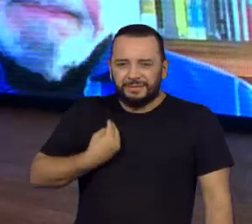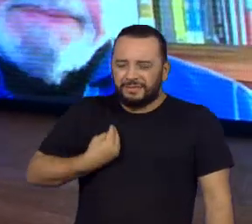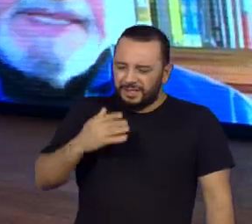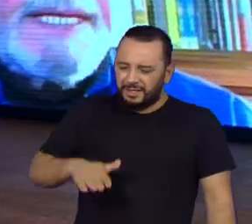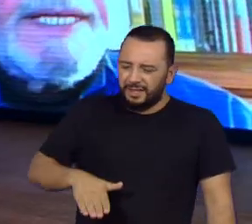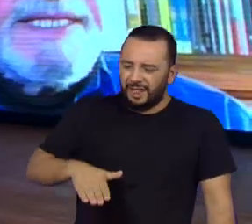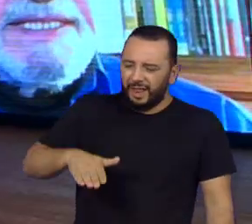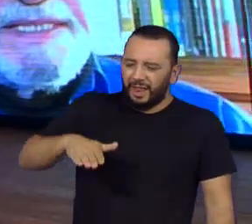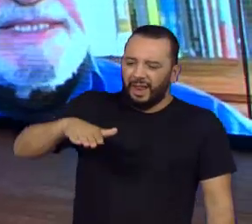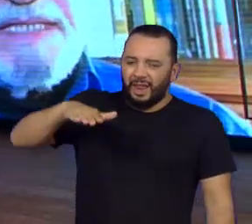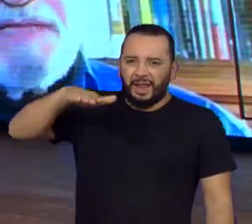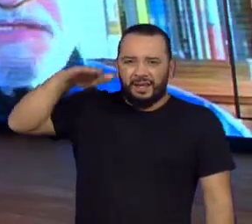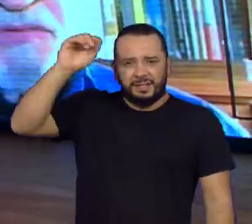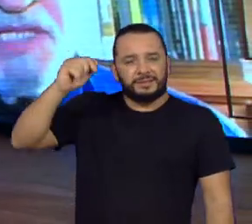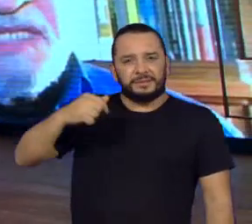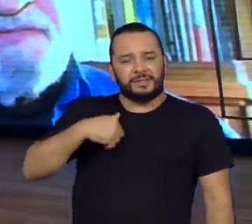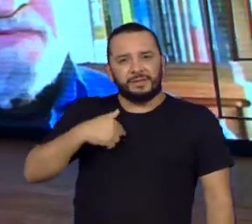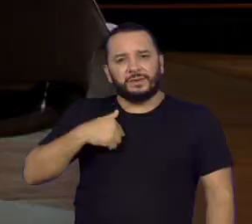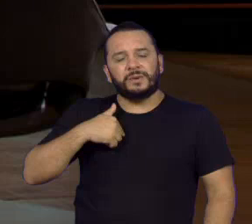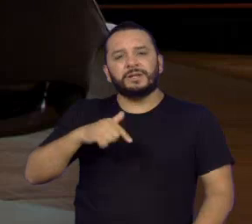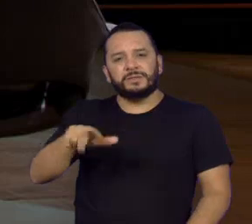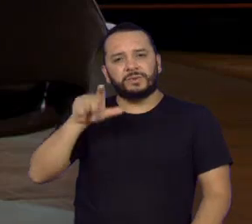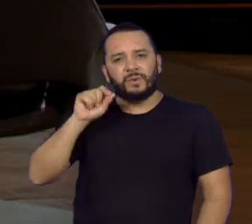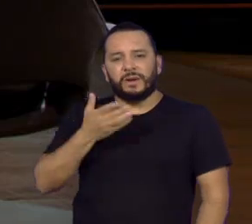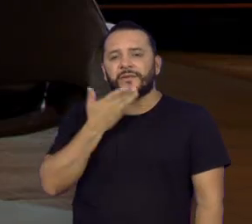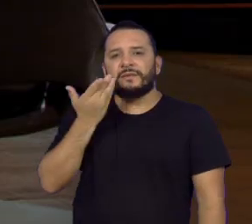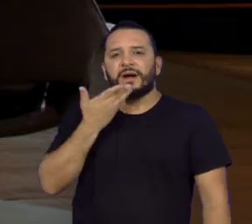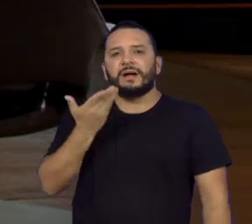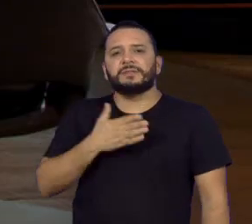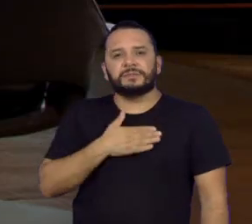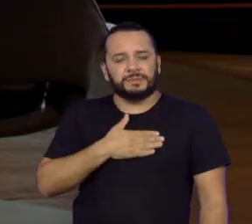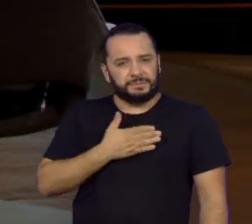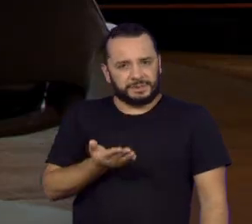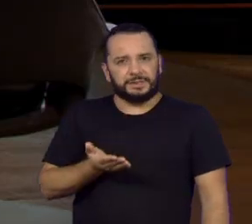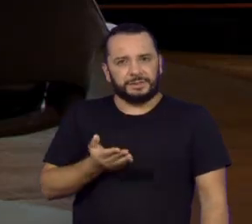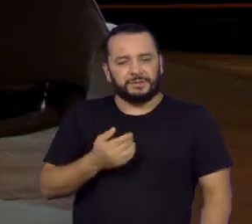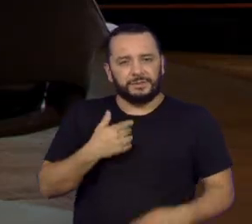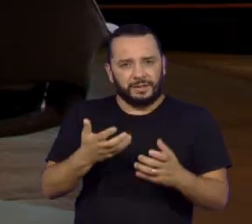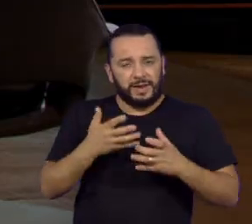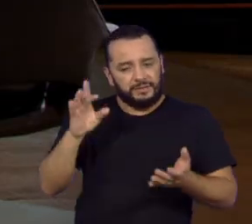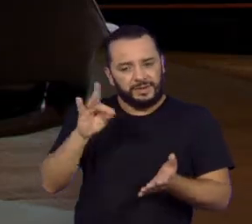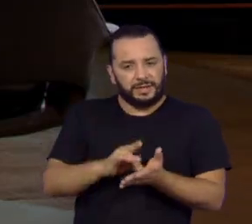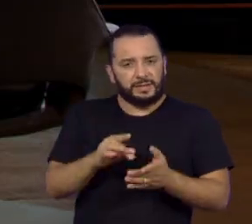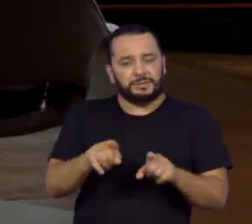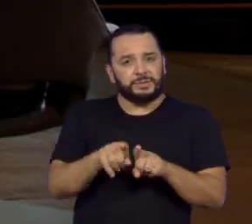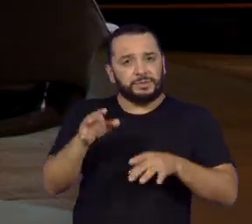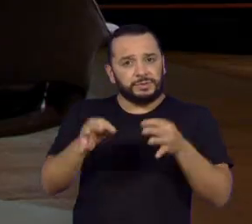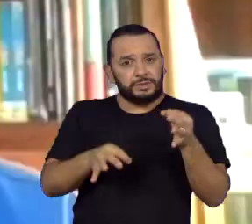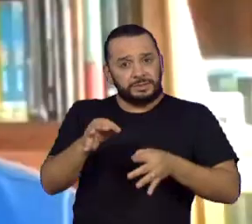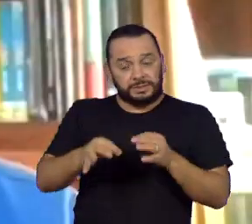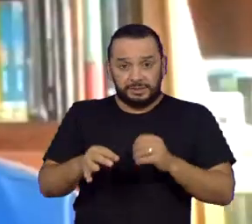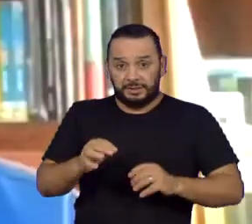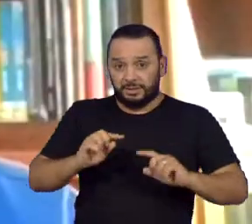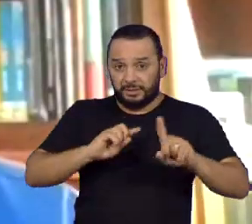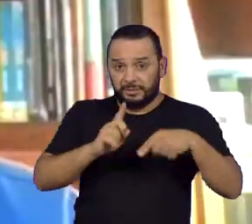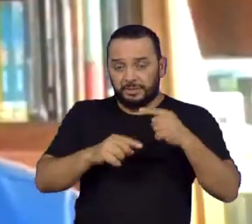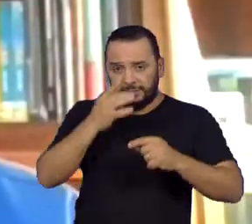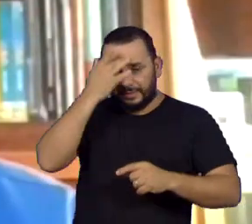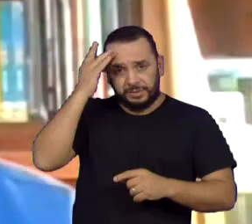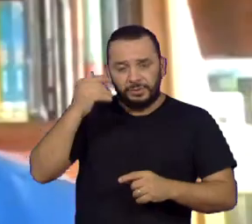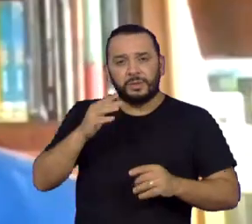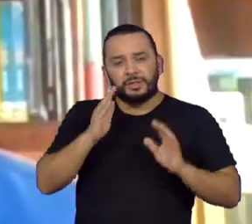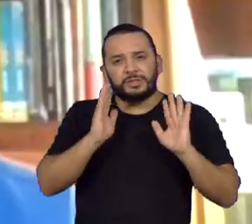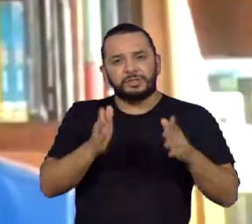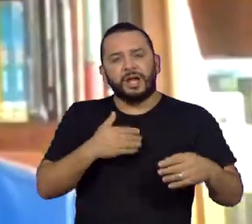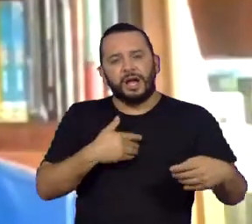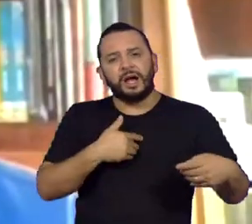desde sempre. Então, a escolha não foi difícil, né? Eu Ela foi tão simples que no dia em que me cobraram,